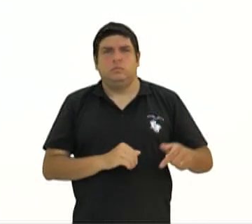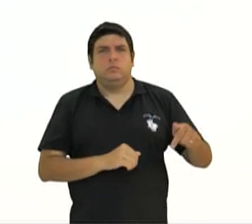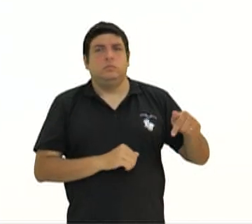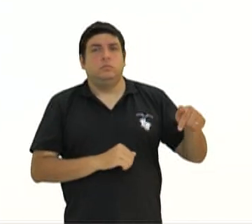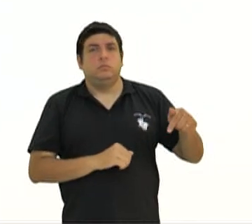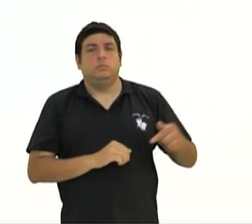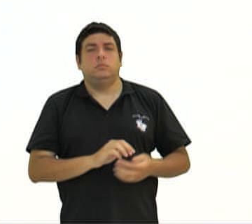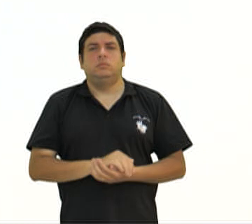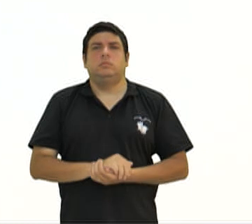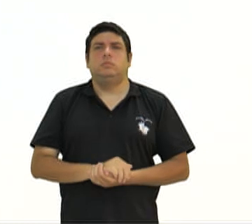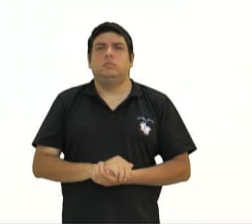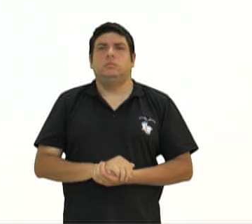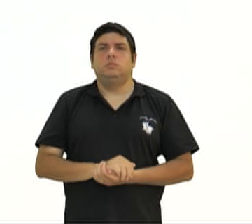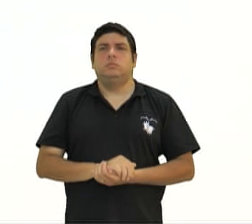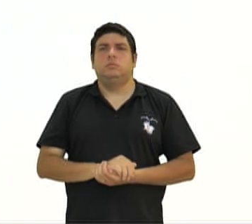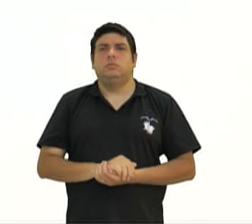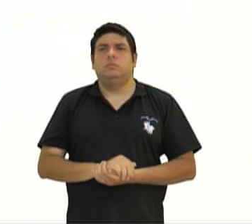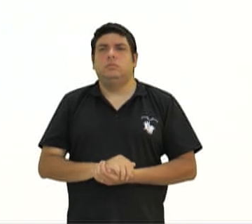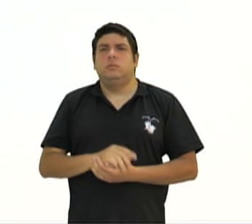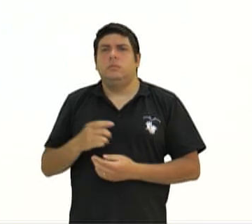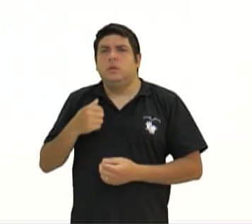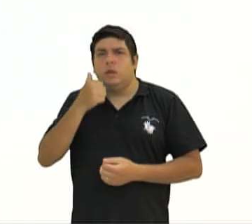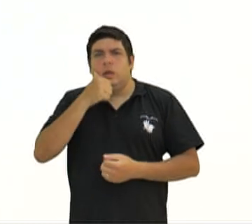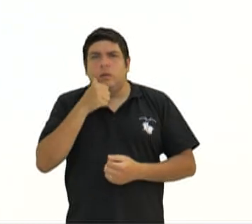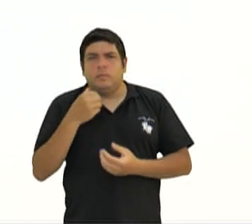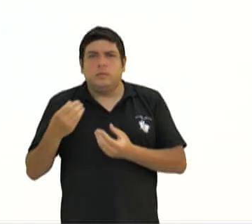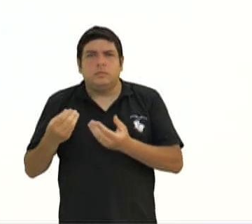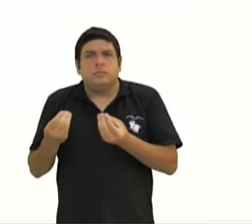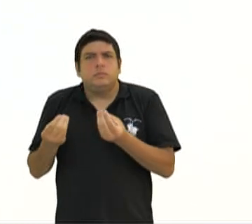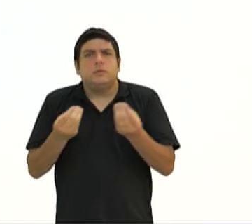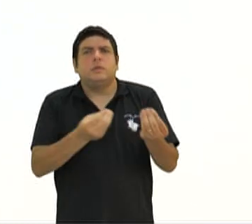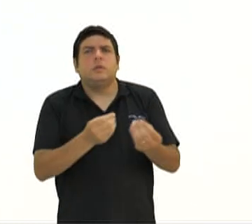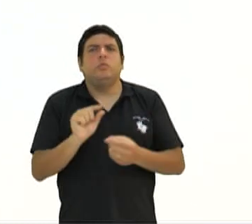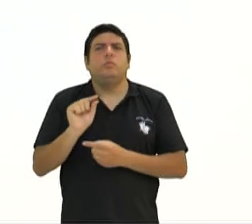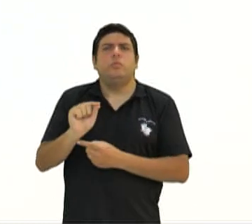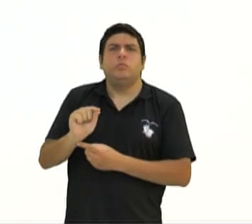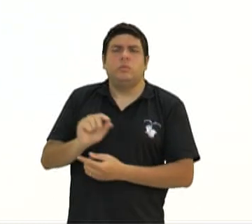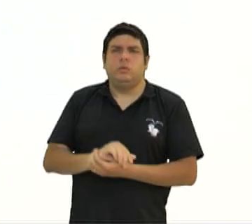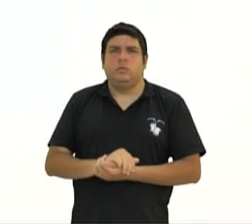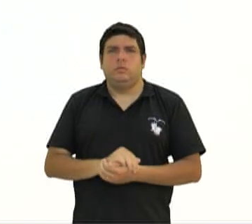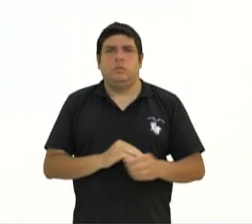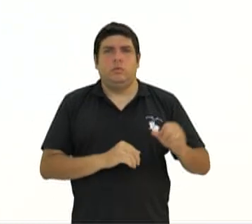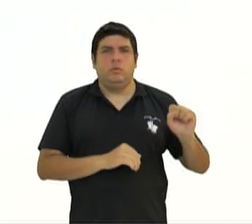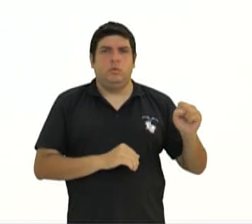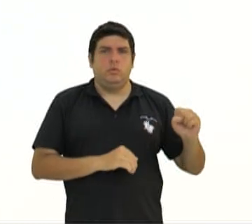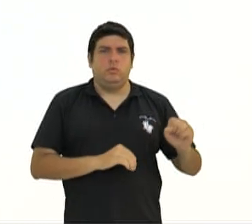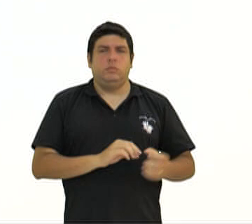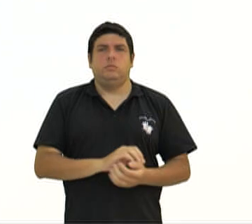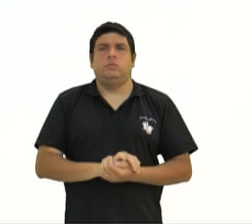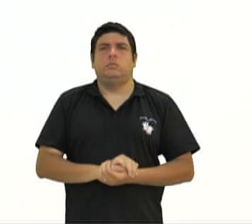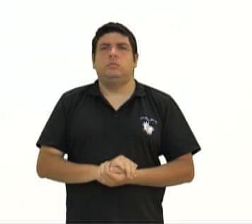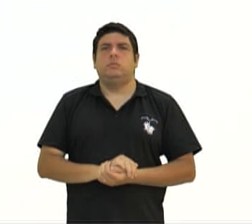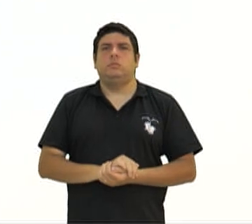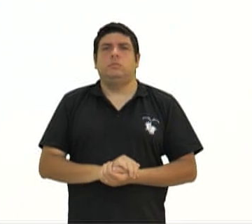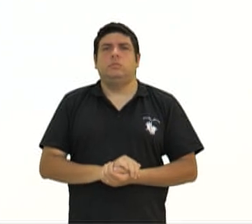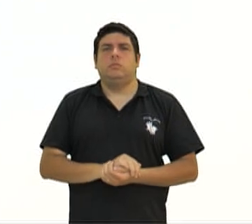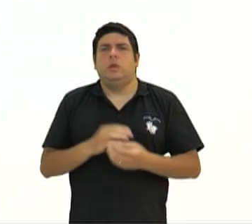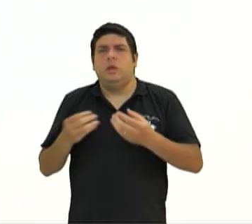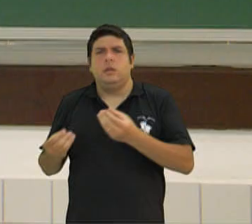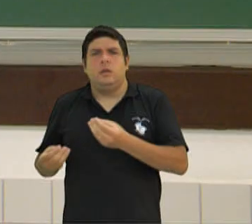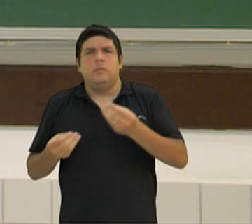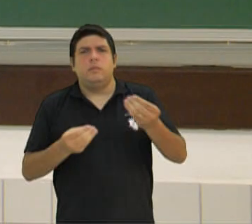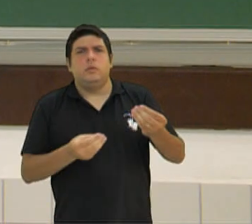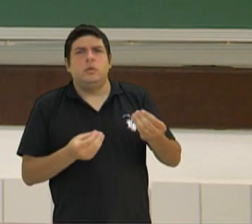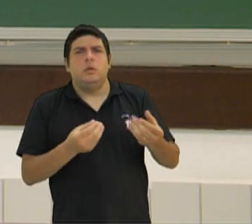did he send to the girl? O que ele enviou para a menina? 8. How was it signed? Aquilo que ele enviou, como que